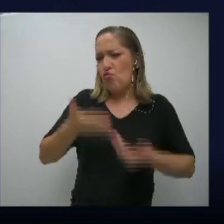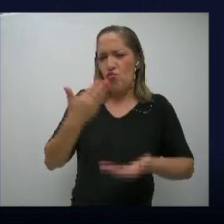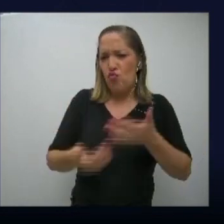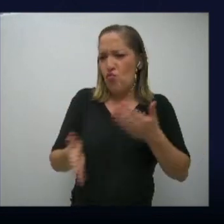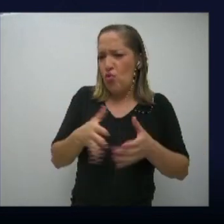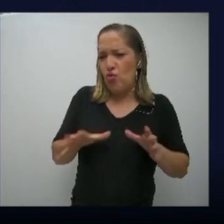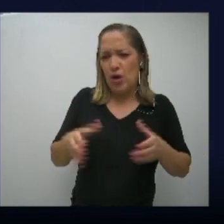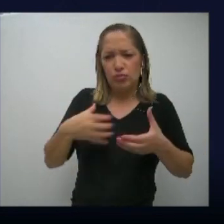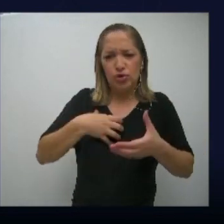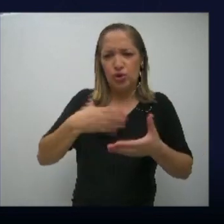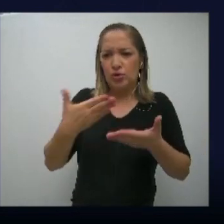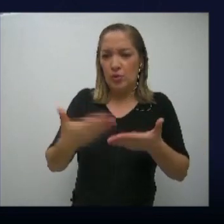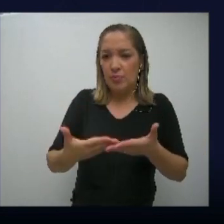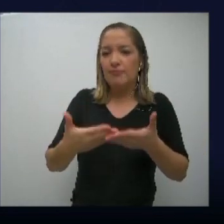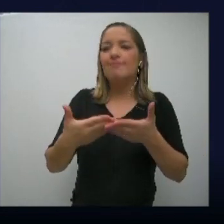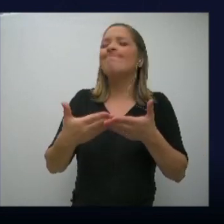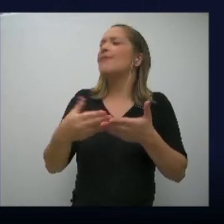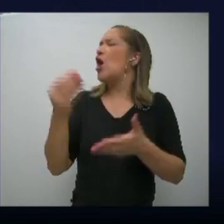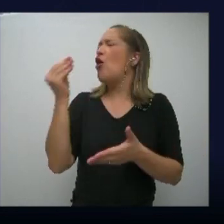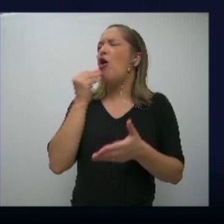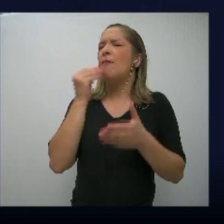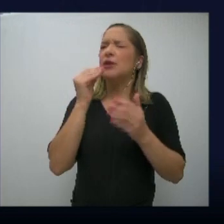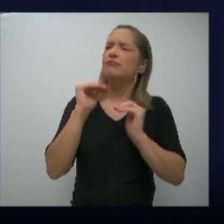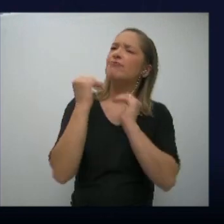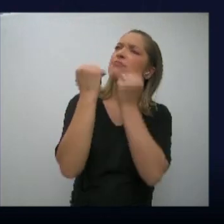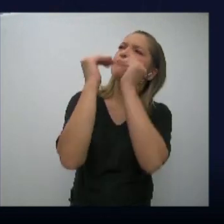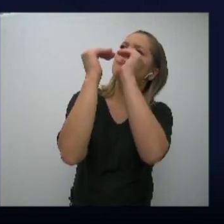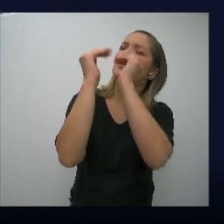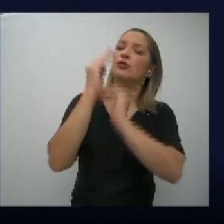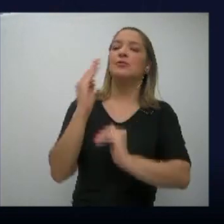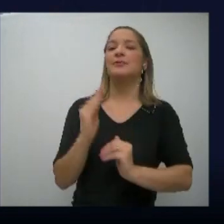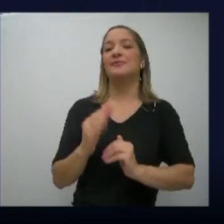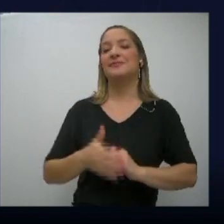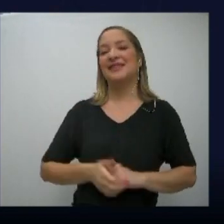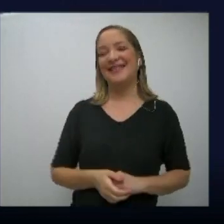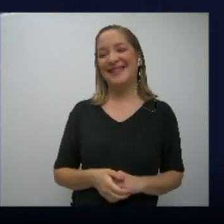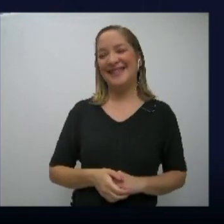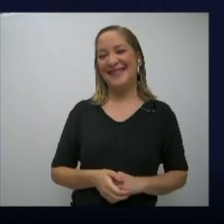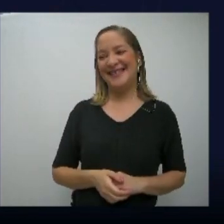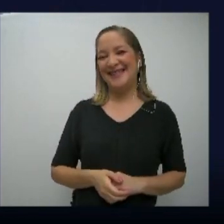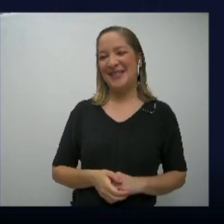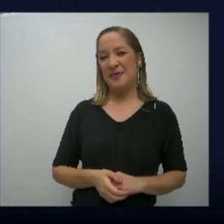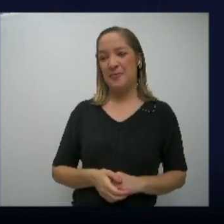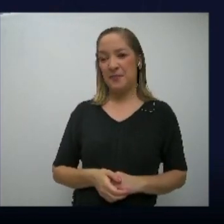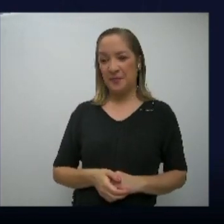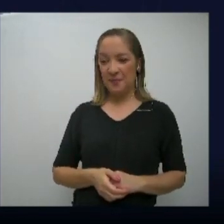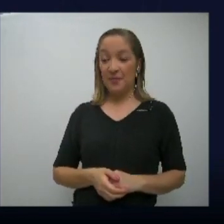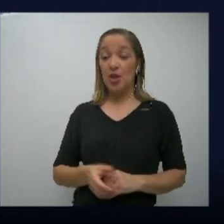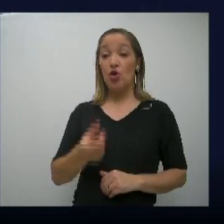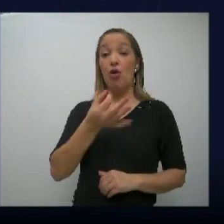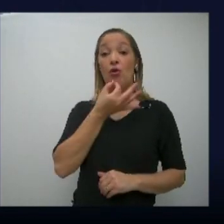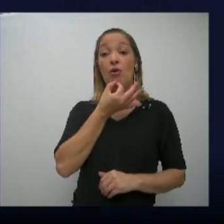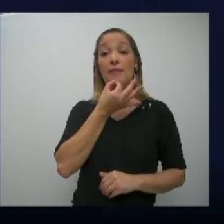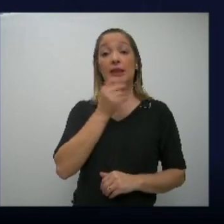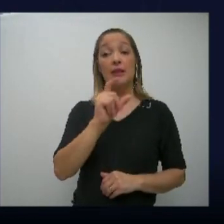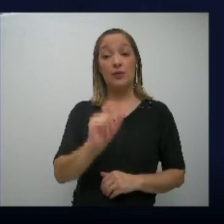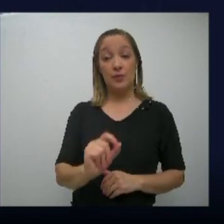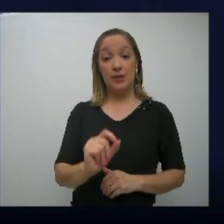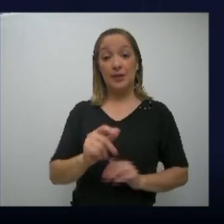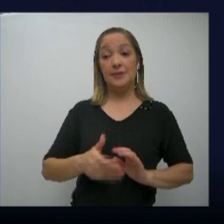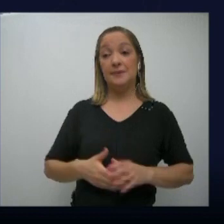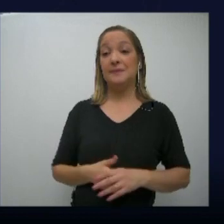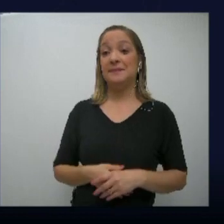super oportunidade que o sistema de crescimento desenvolvimento no Brasil e agora tava eu ia comentar o seguinte